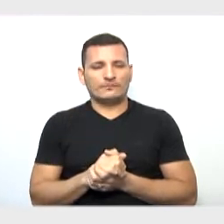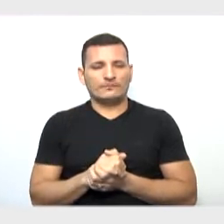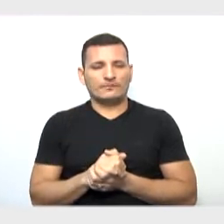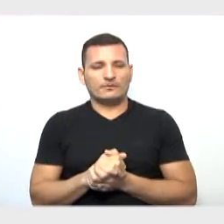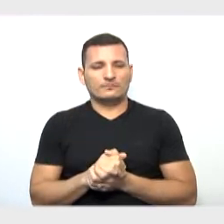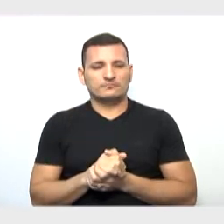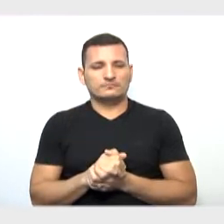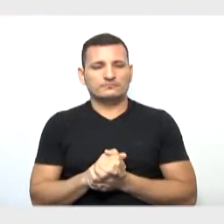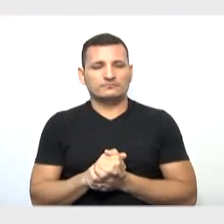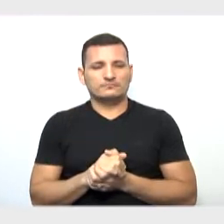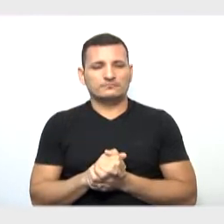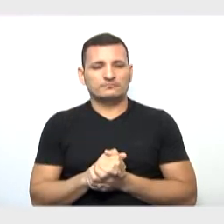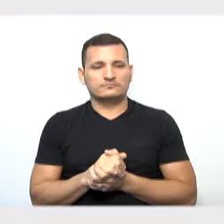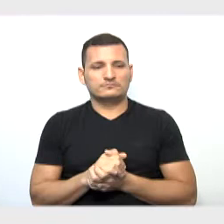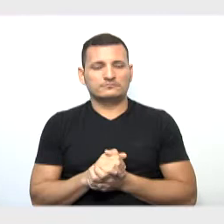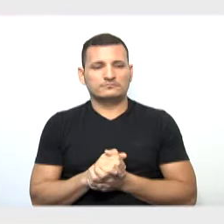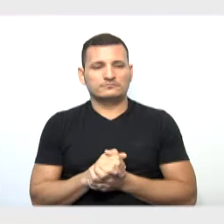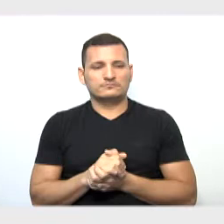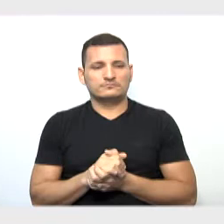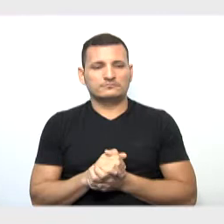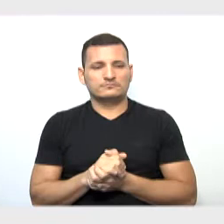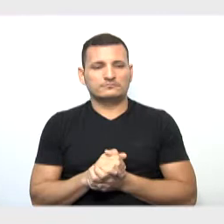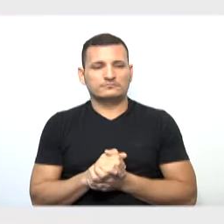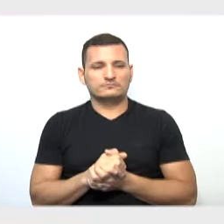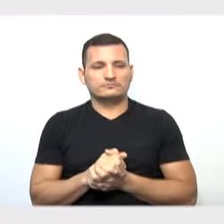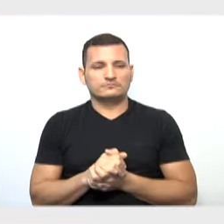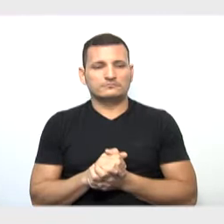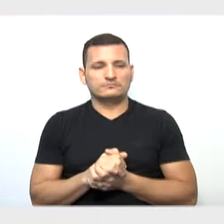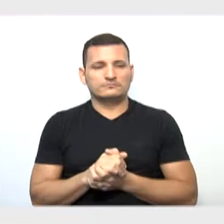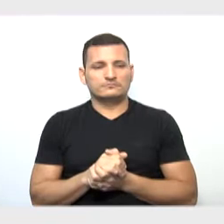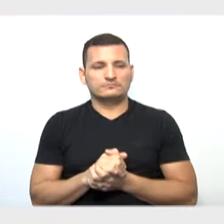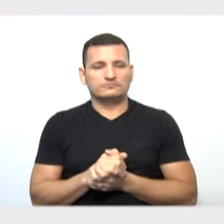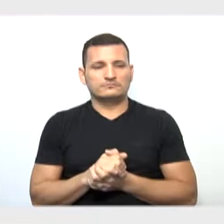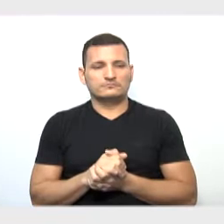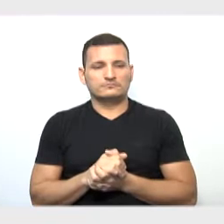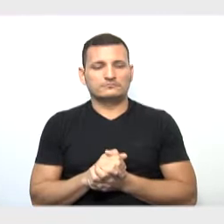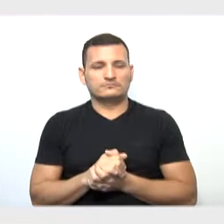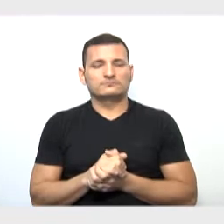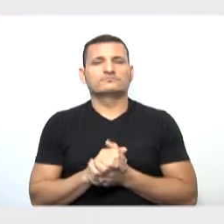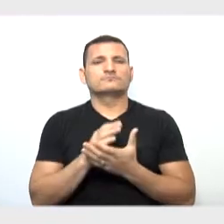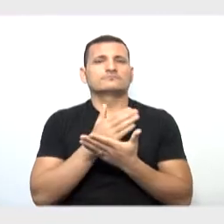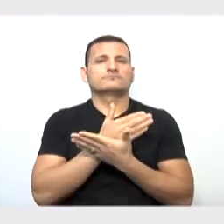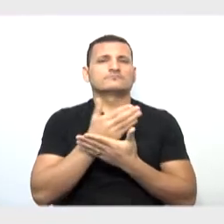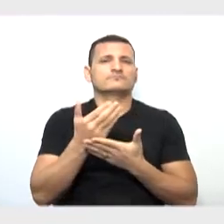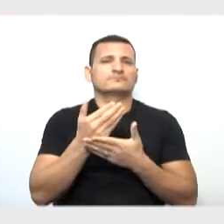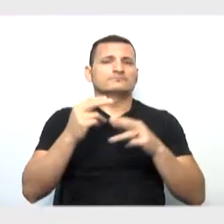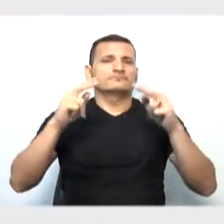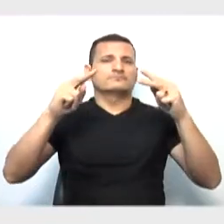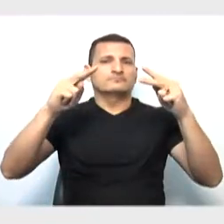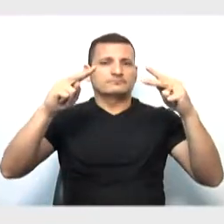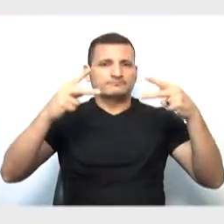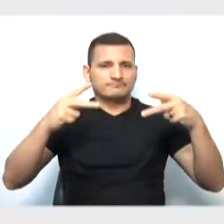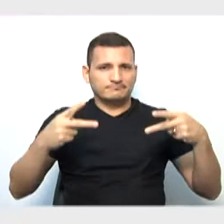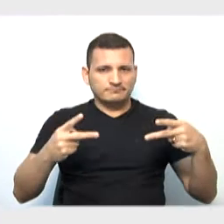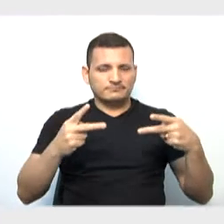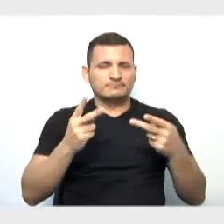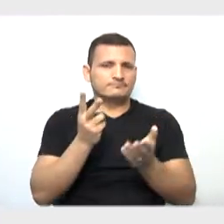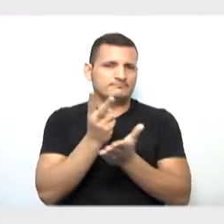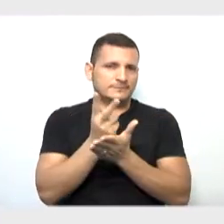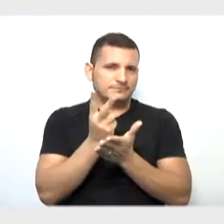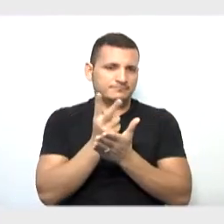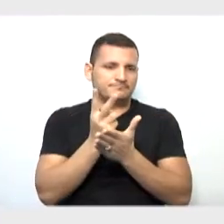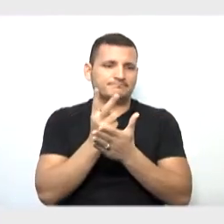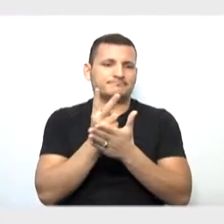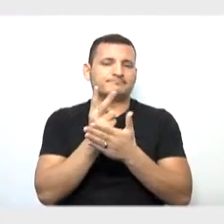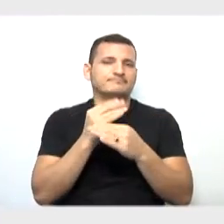local e o nome do nosso arquivo HTML. Para iniciar o nosso HTML, é sempre aquele mesmo padrão,